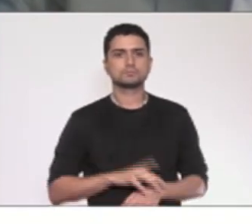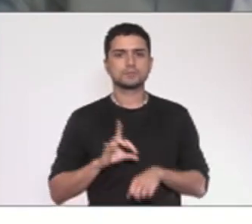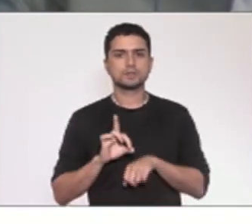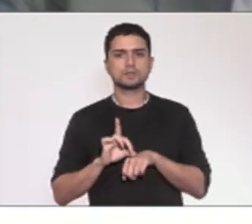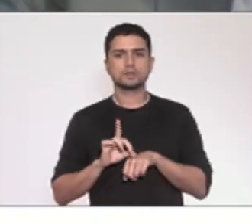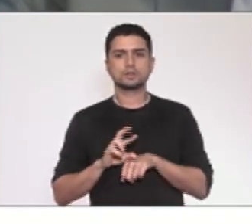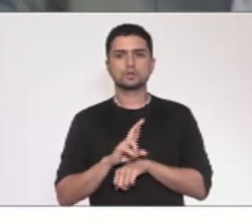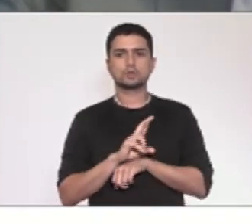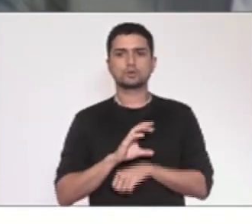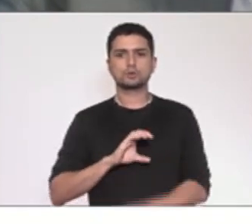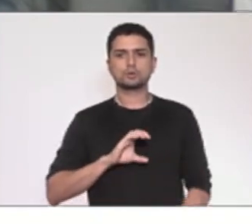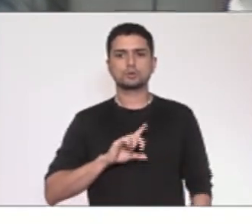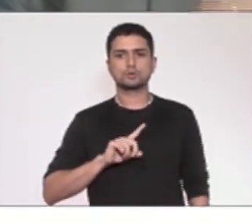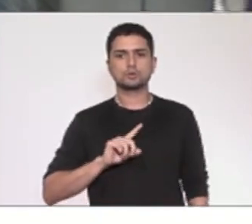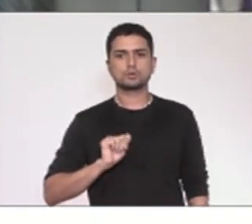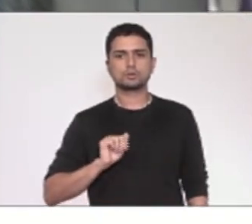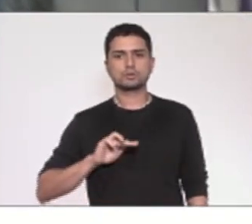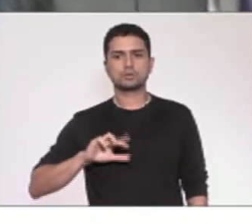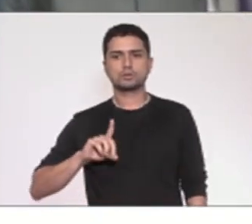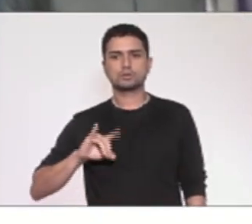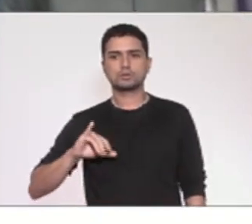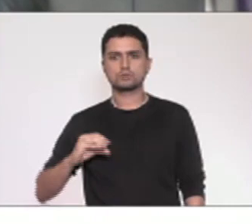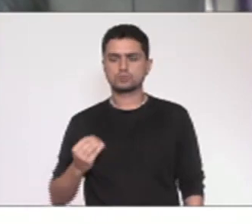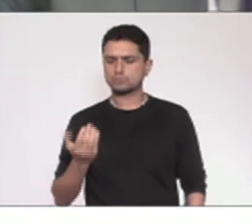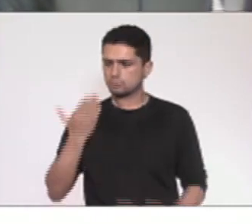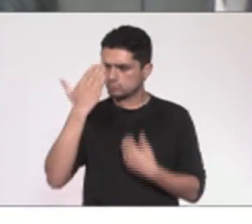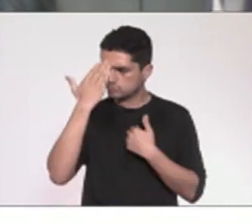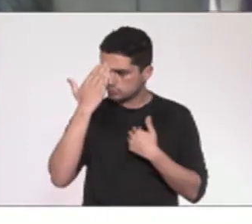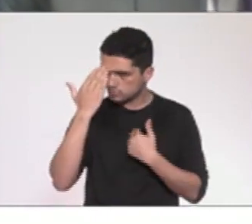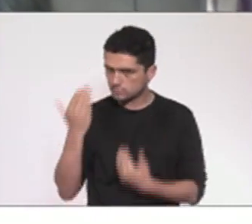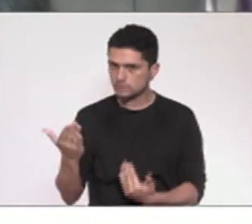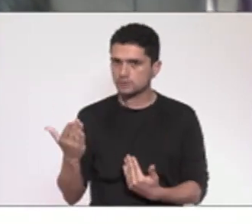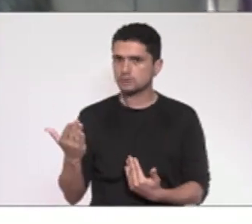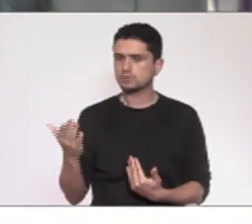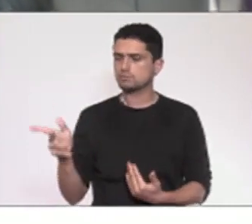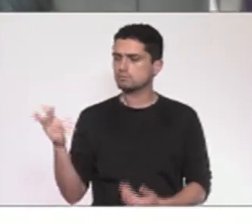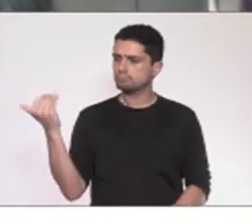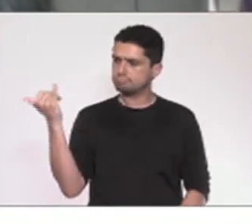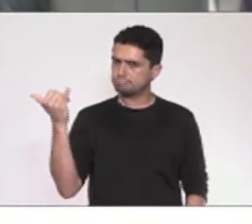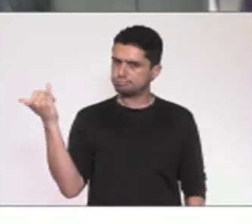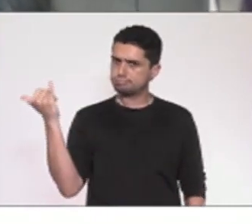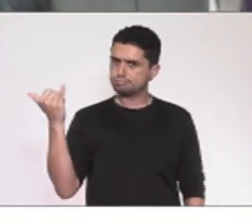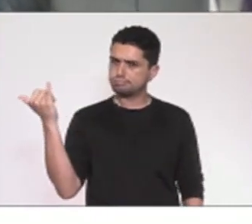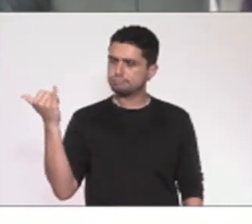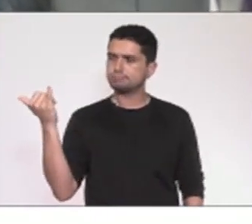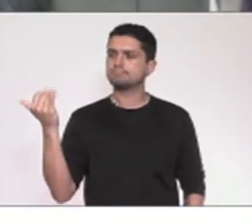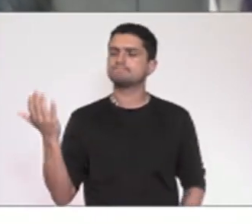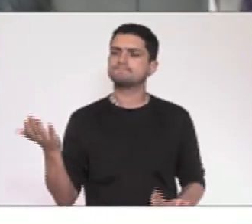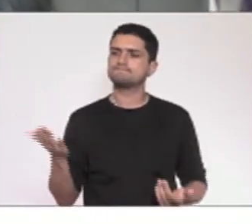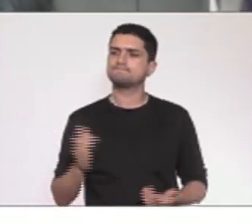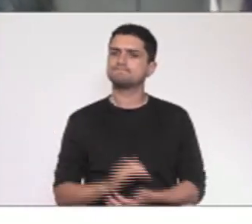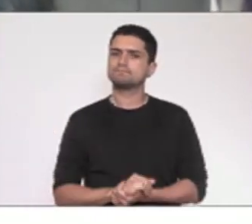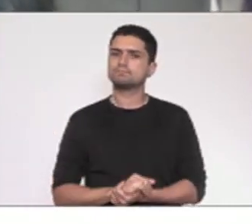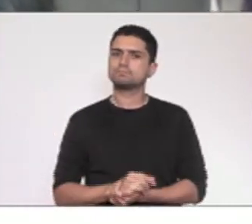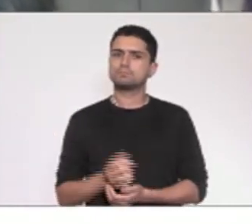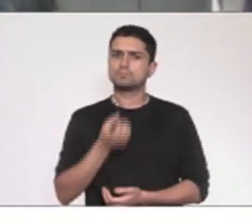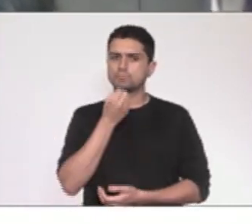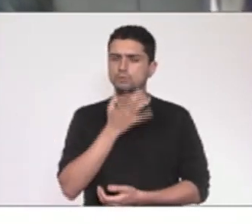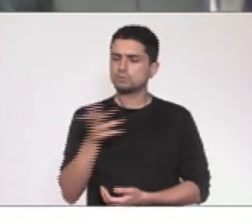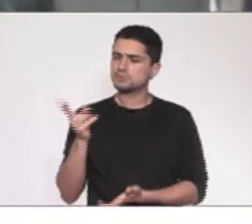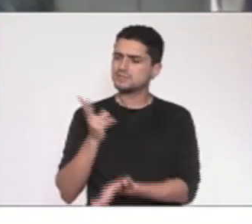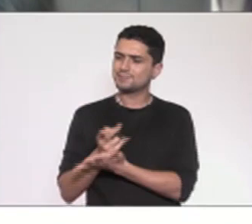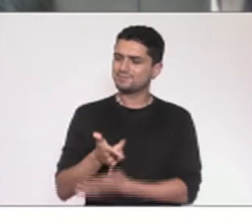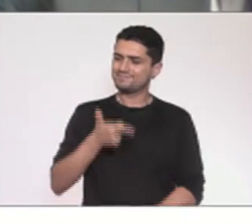Doutor Cláudio Castro, muito obrigado por suas palavras. O senhor sempre muito